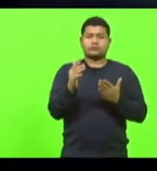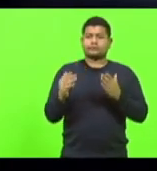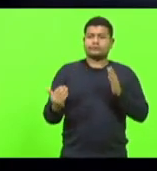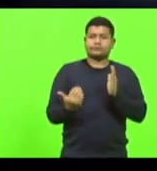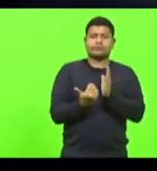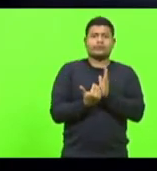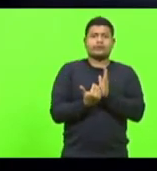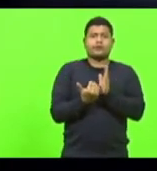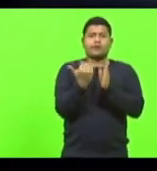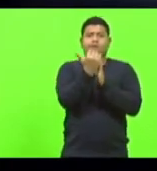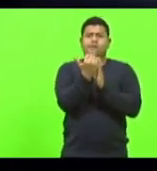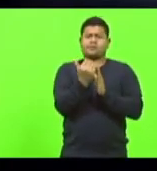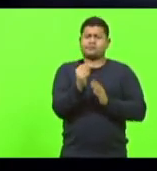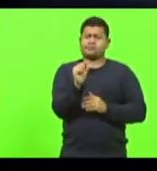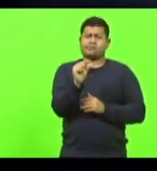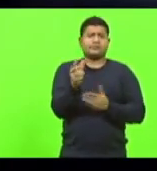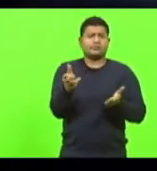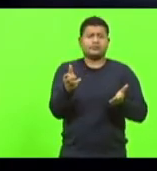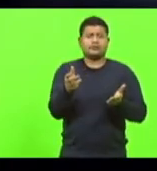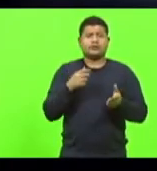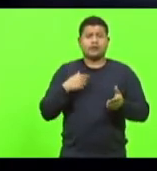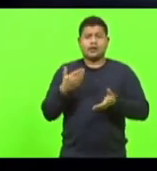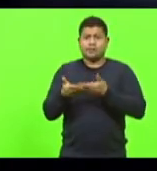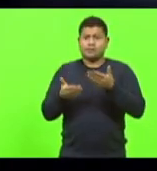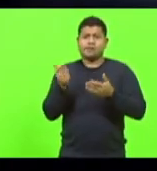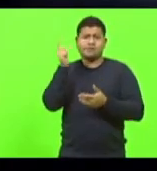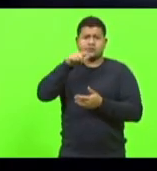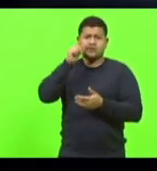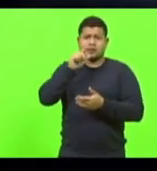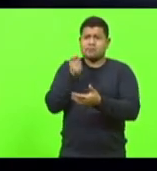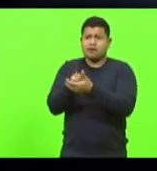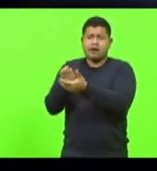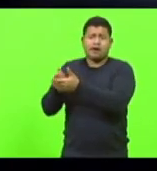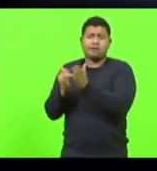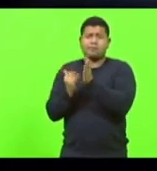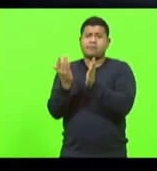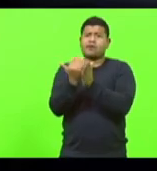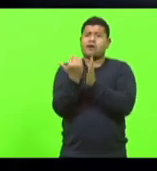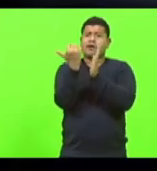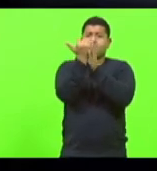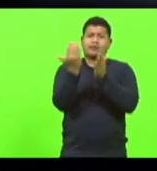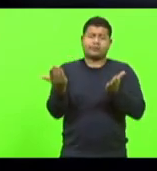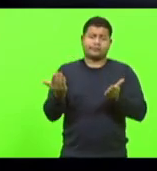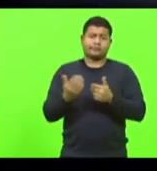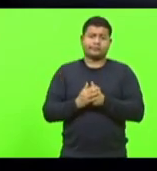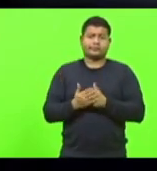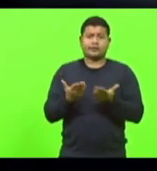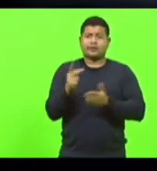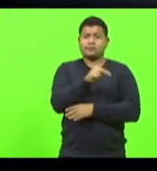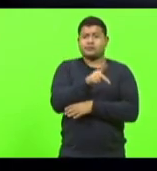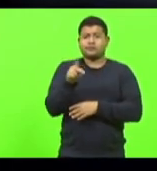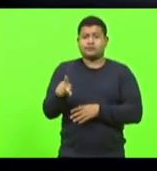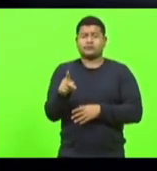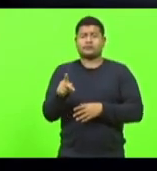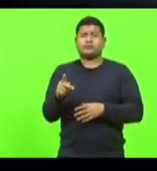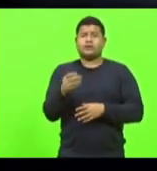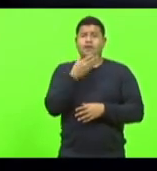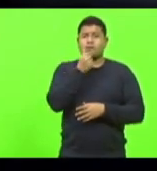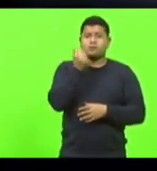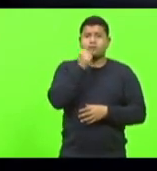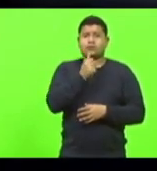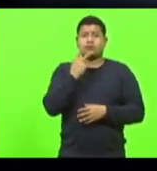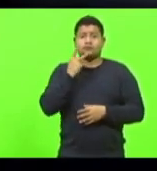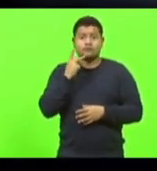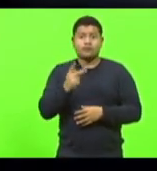e muito menos compensar uma um desconto que da noite para o dia lá no Professor uma professora e Eu repito